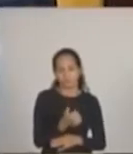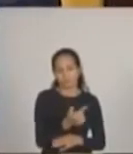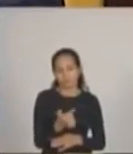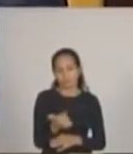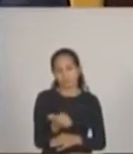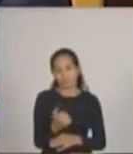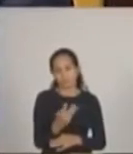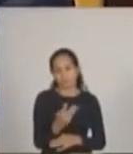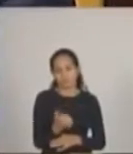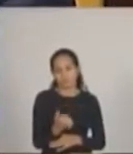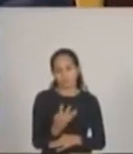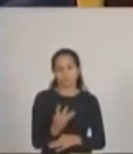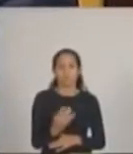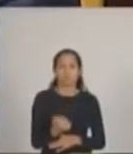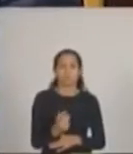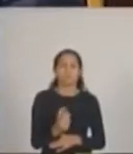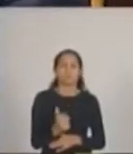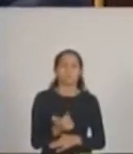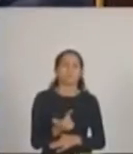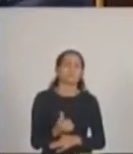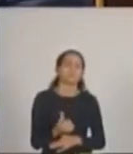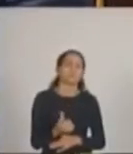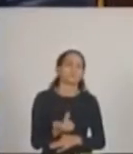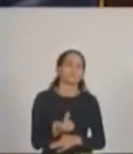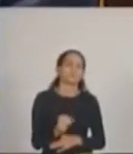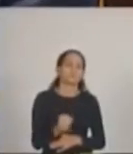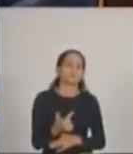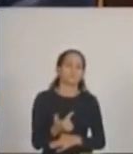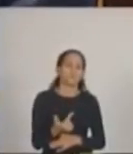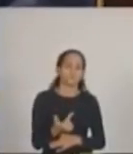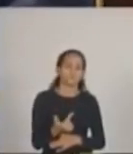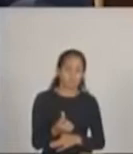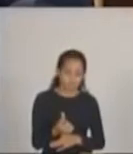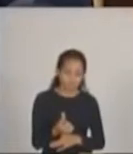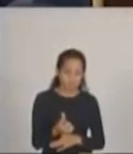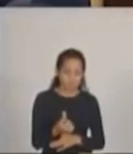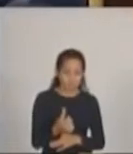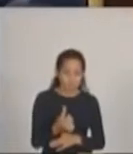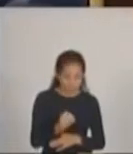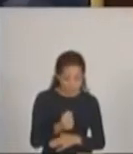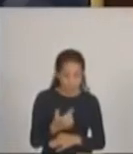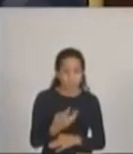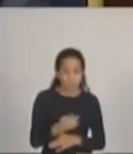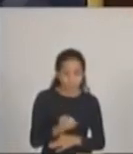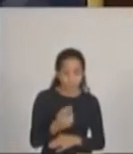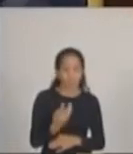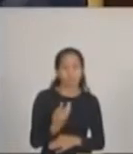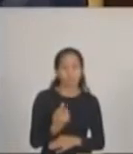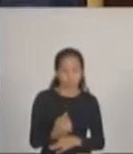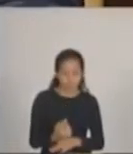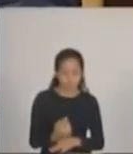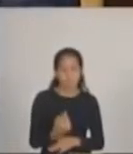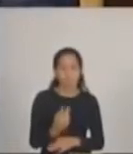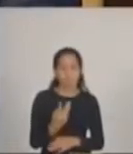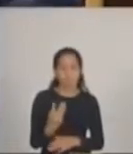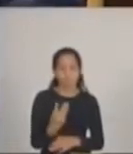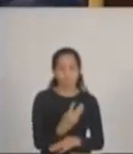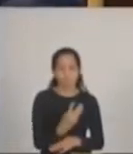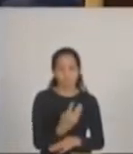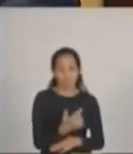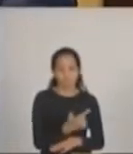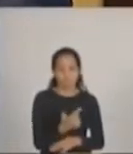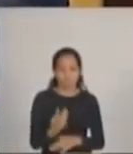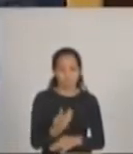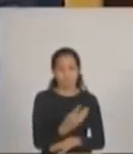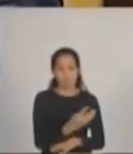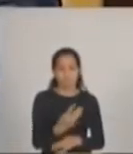23, 24, 25, 26, 27, 28, 29, 30, 31, 32 e 33,